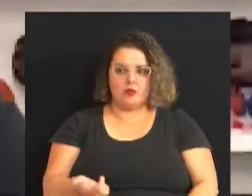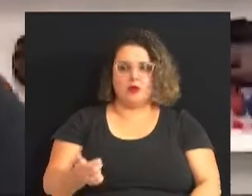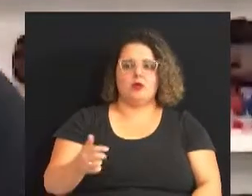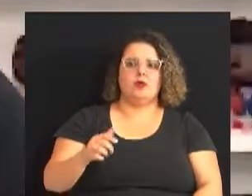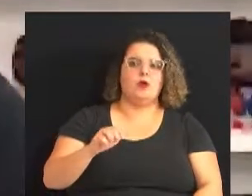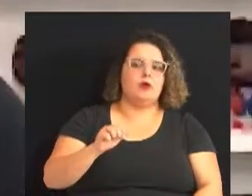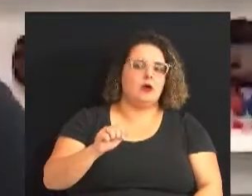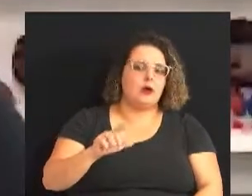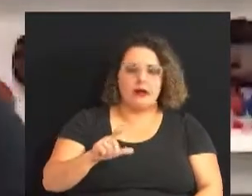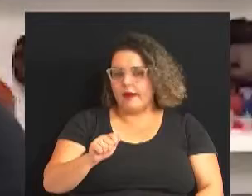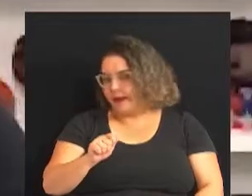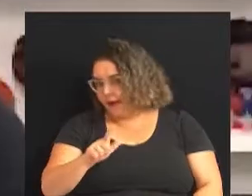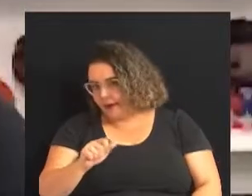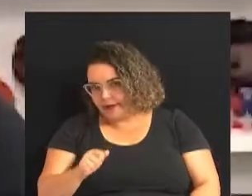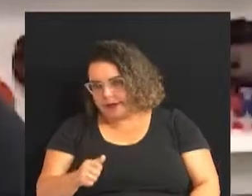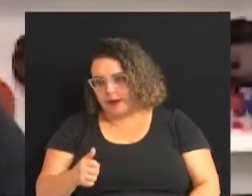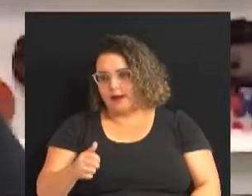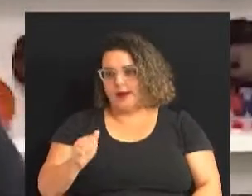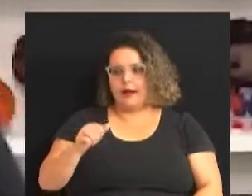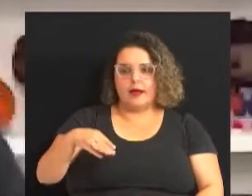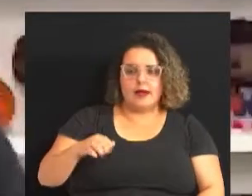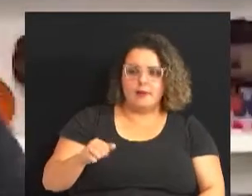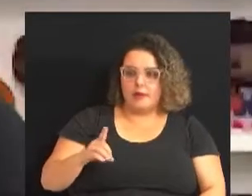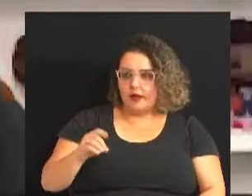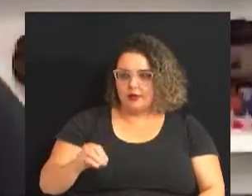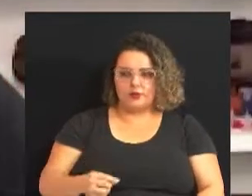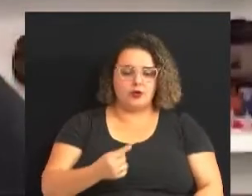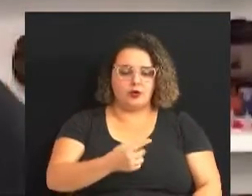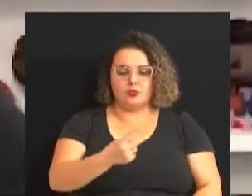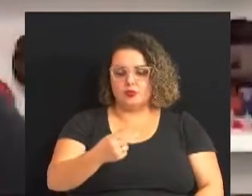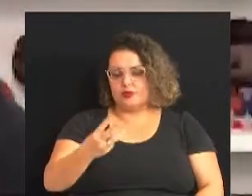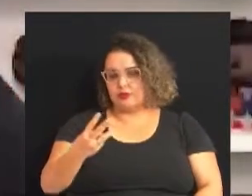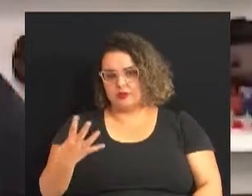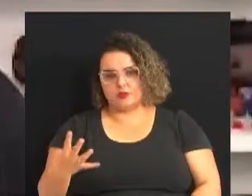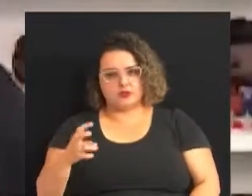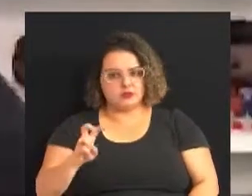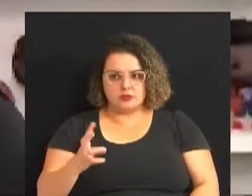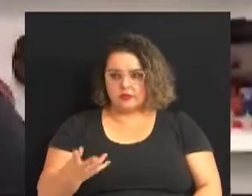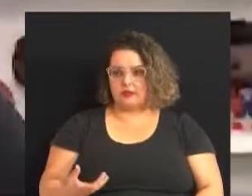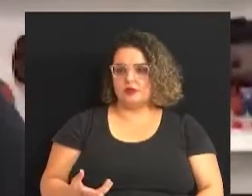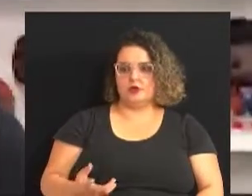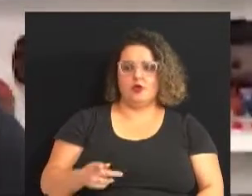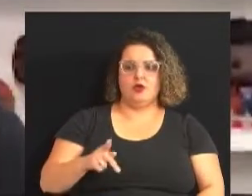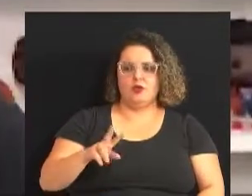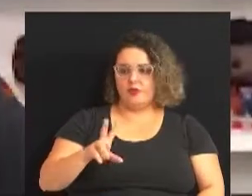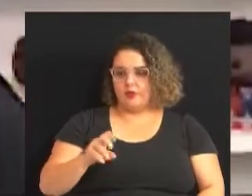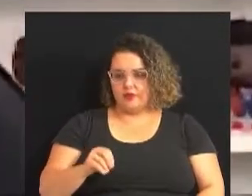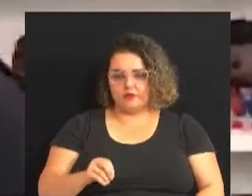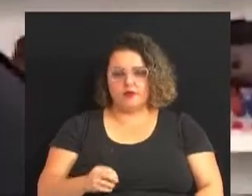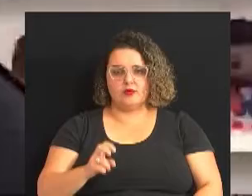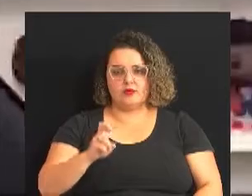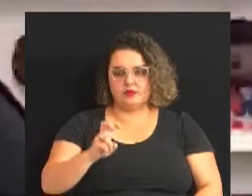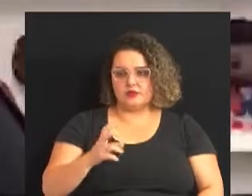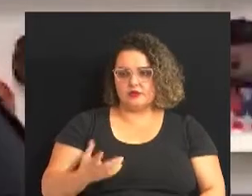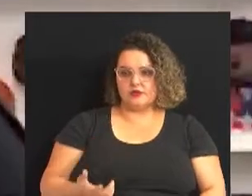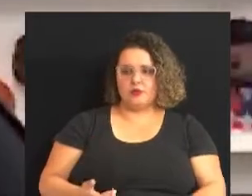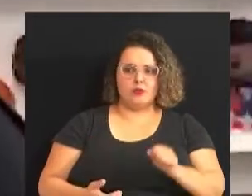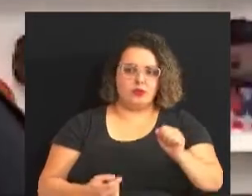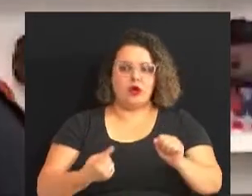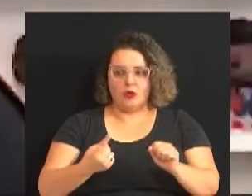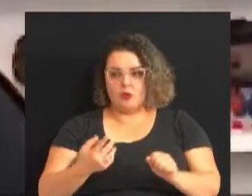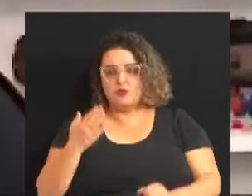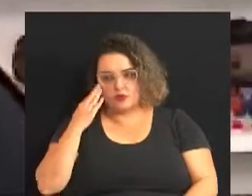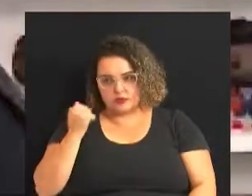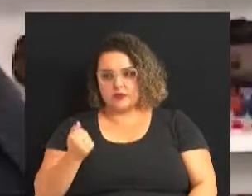força, ala na posição 3, ou posição 1, 2, 3, 4 e 5, né, o pivô 5 e o armador a 1. Quem é do basquete sabe o que a gente está